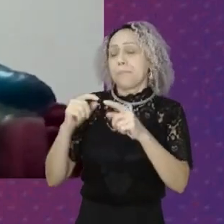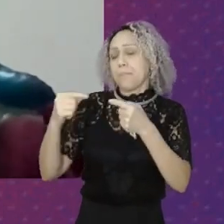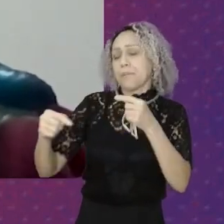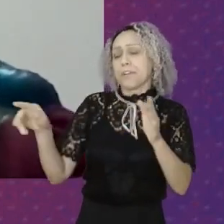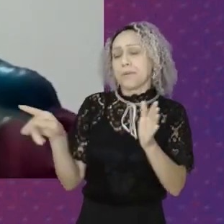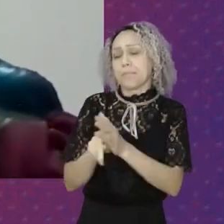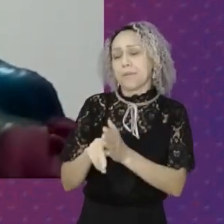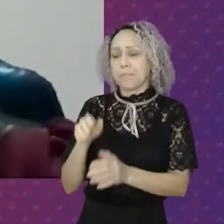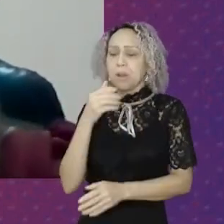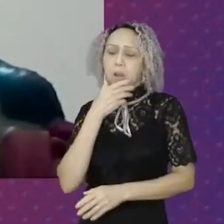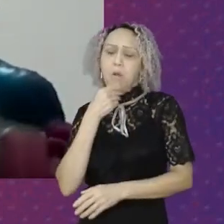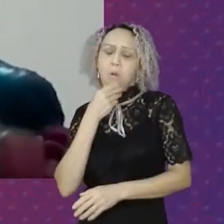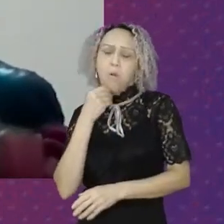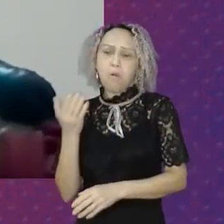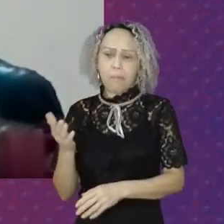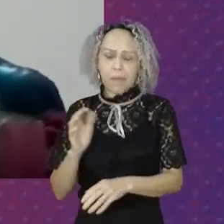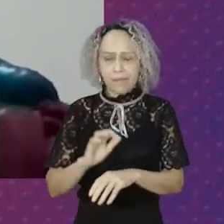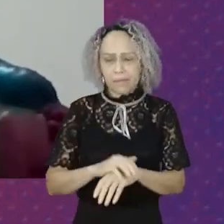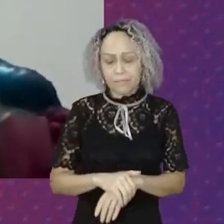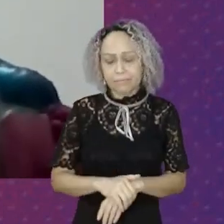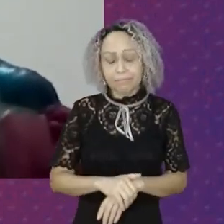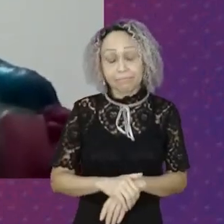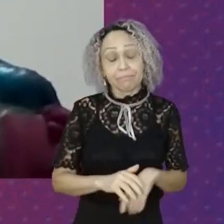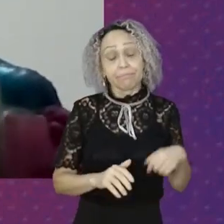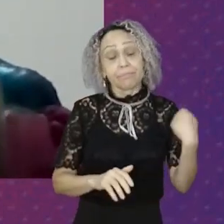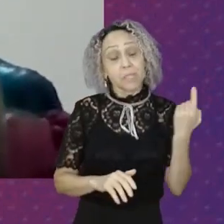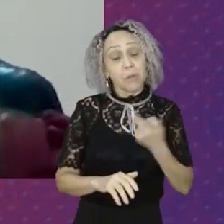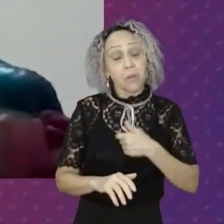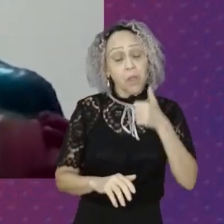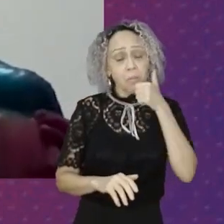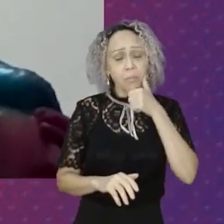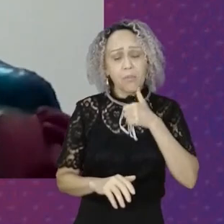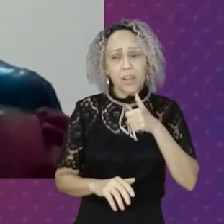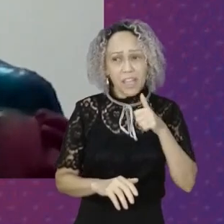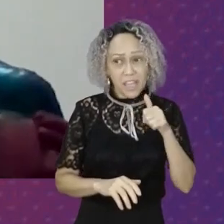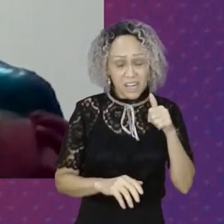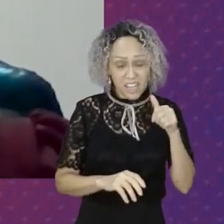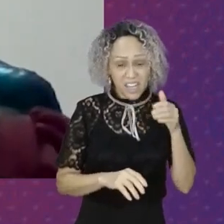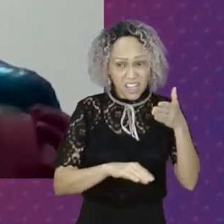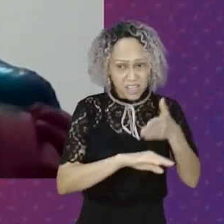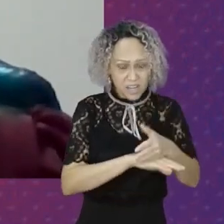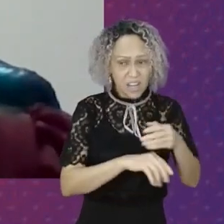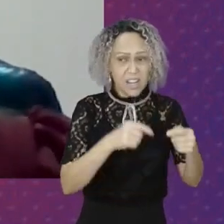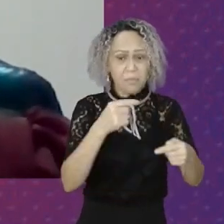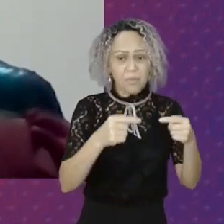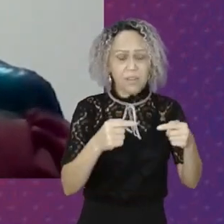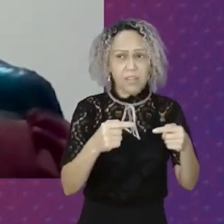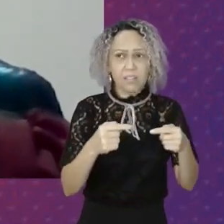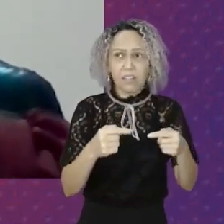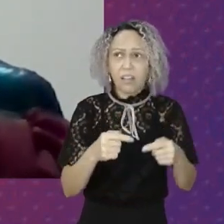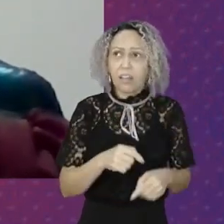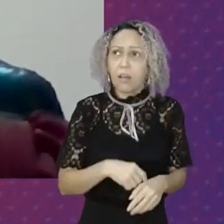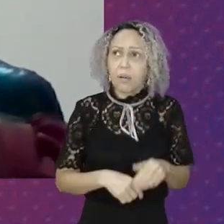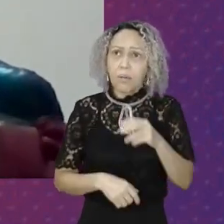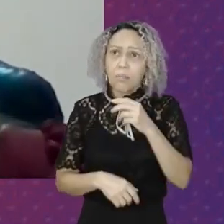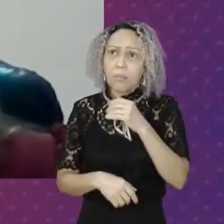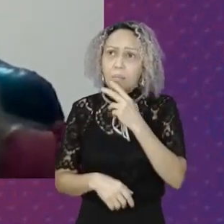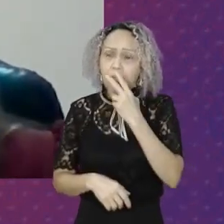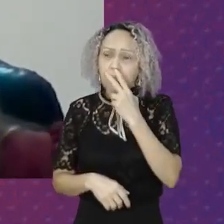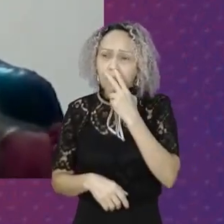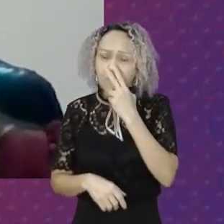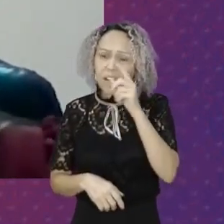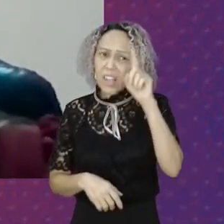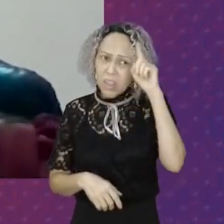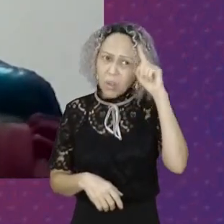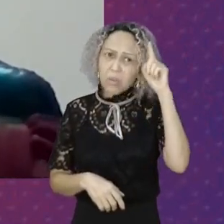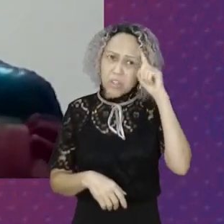ocupando esse lugar, nos desafia todo dia. Parece que a gente precisa estar provando de que nós podemos, de que a